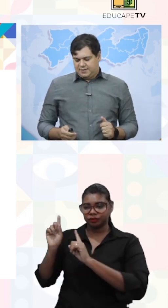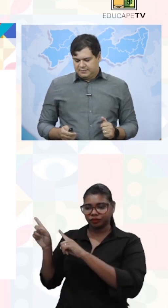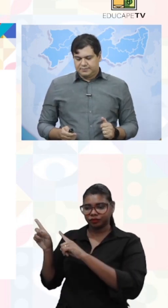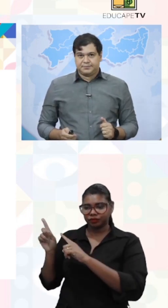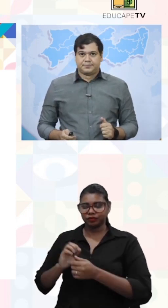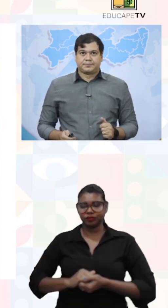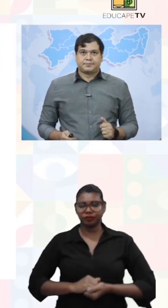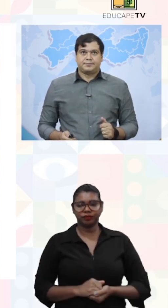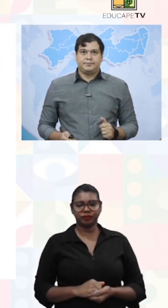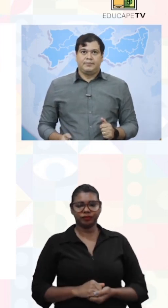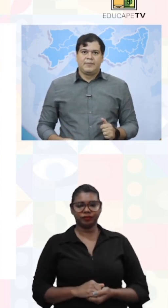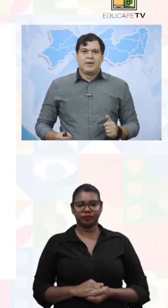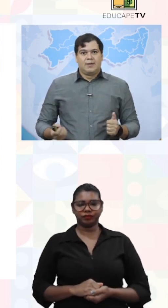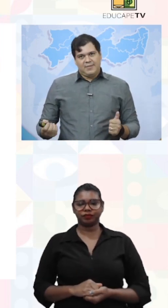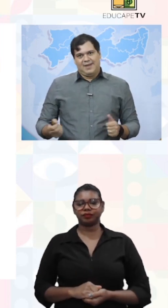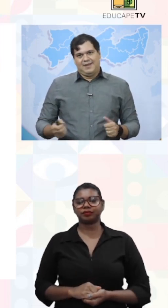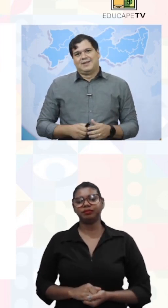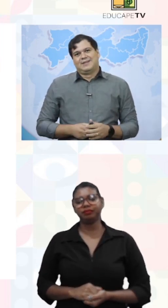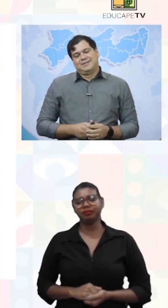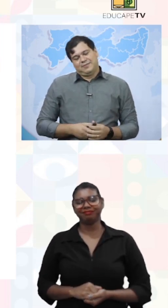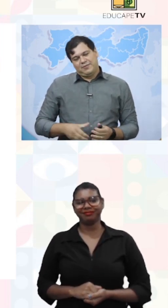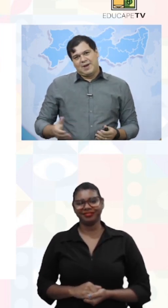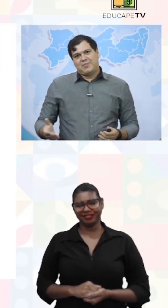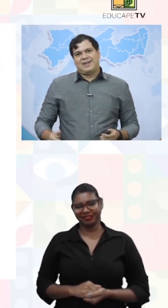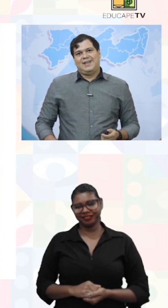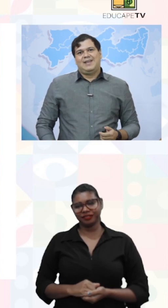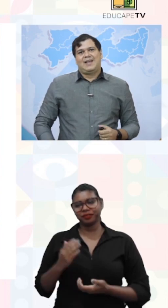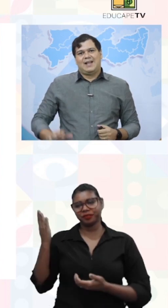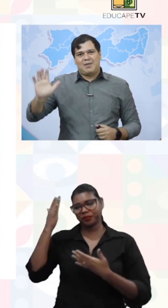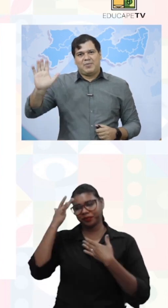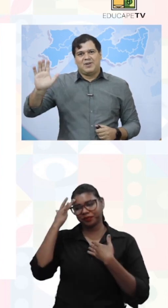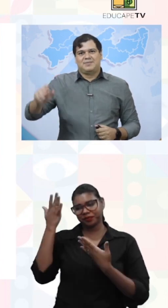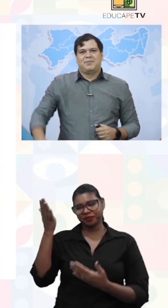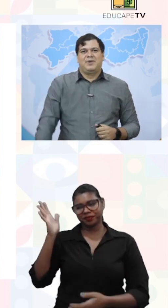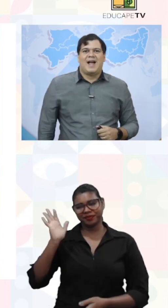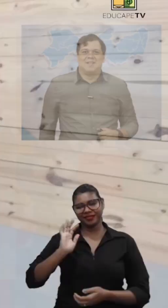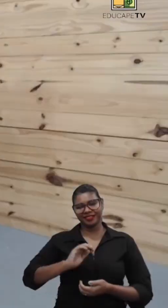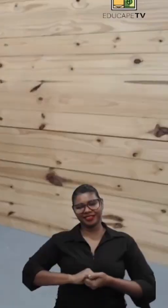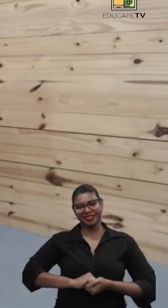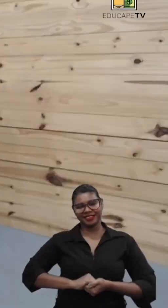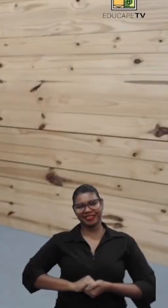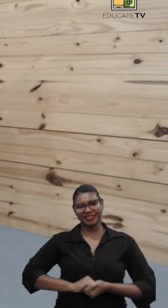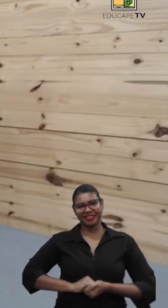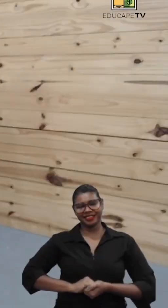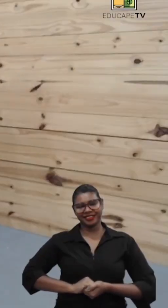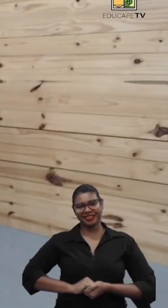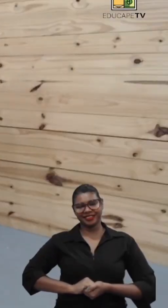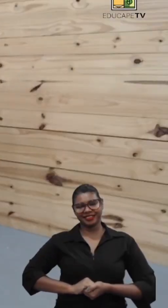montagem. Bem, vou ficar por aqui. Até a próxima. Obrigado.